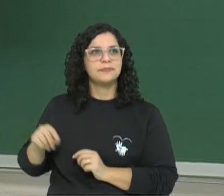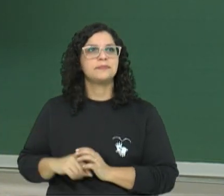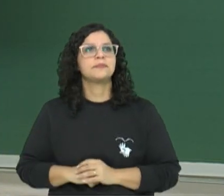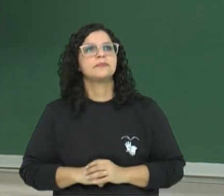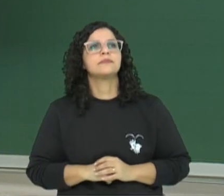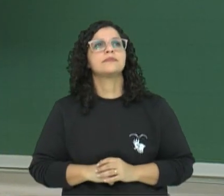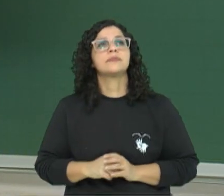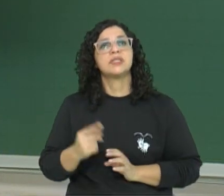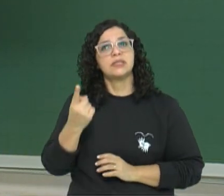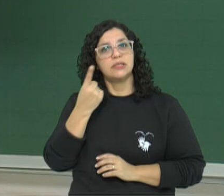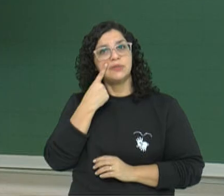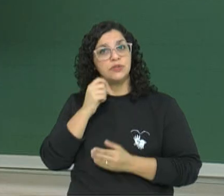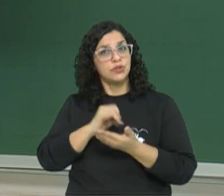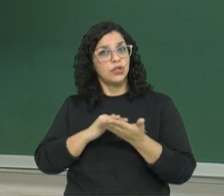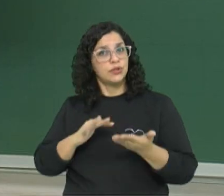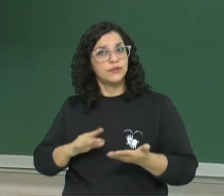molhado.